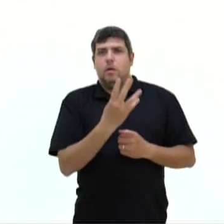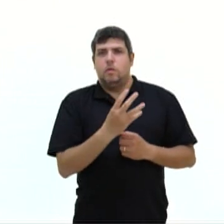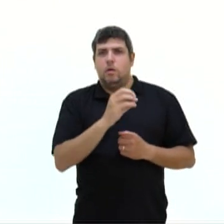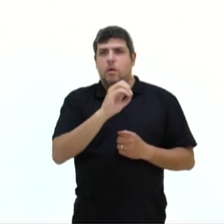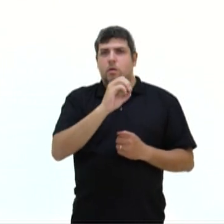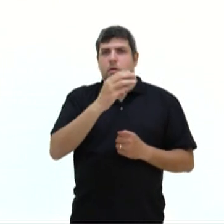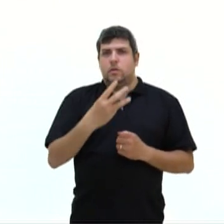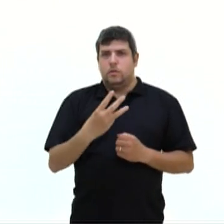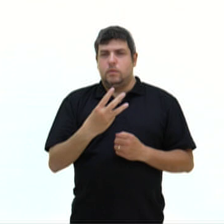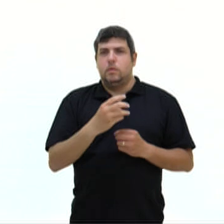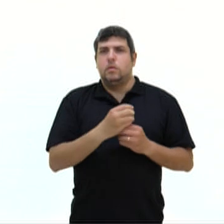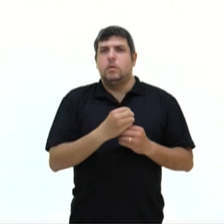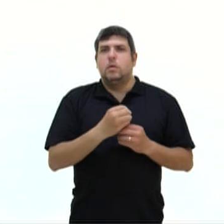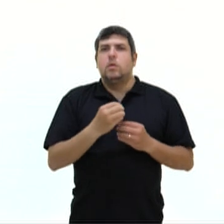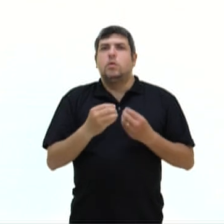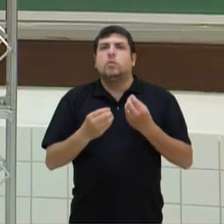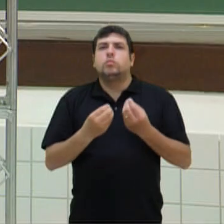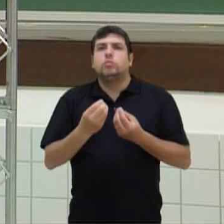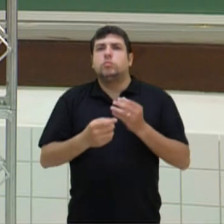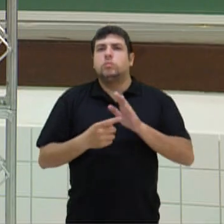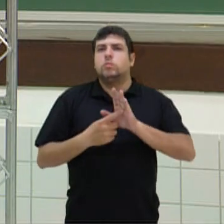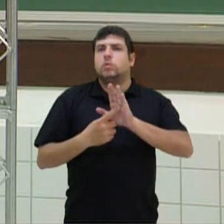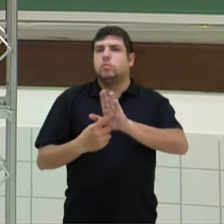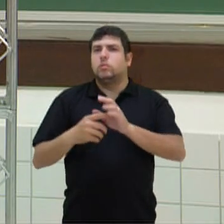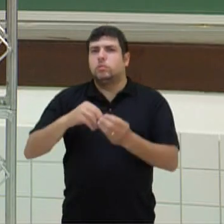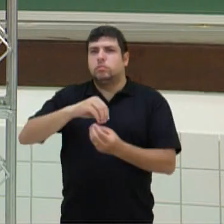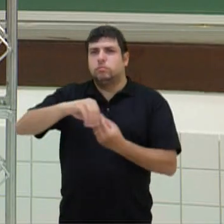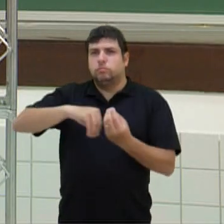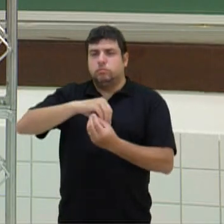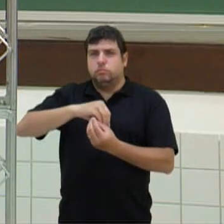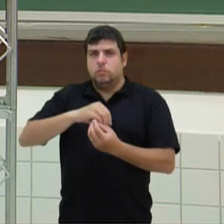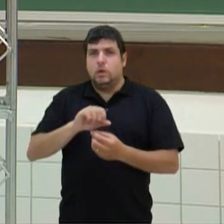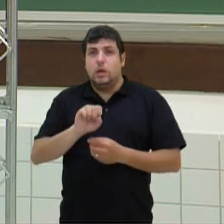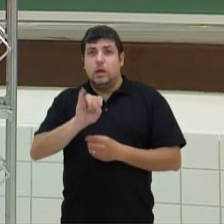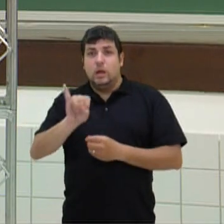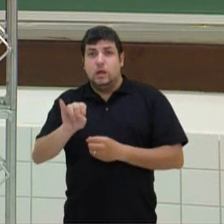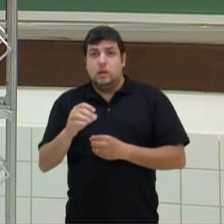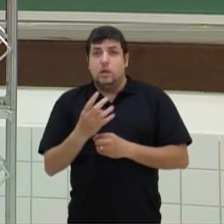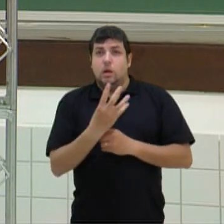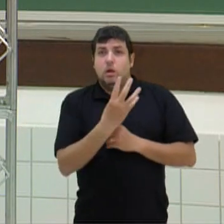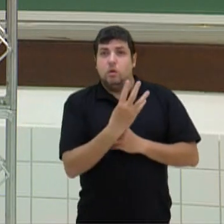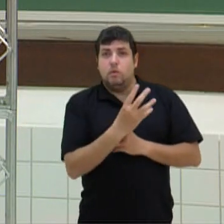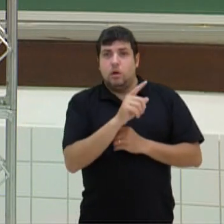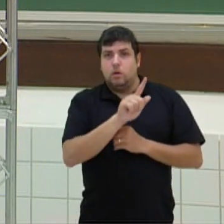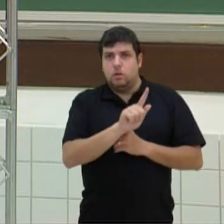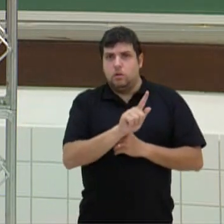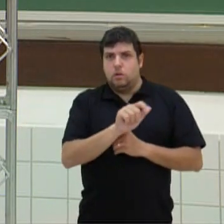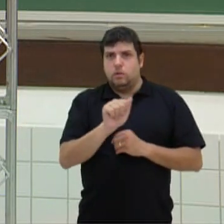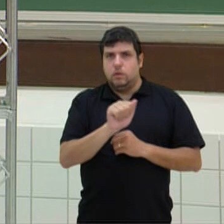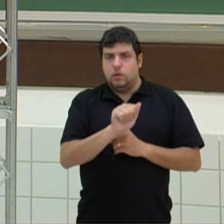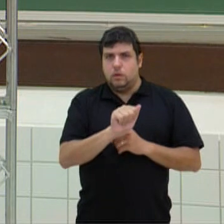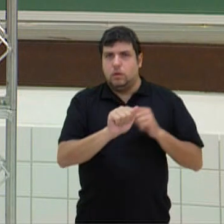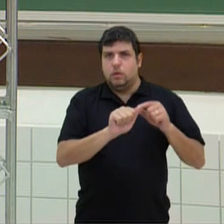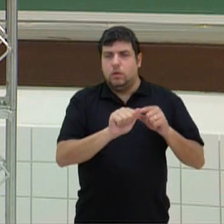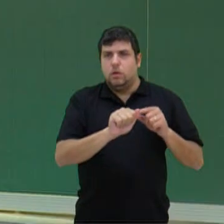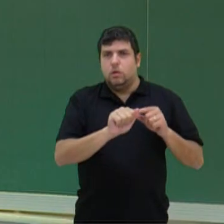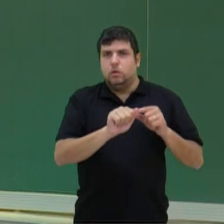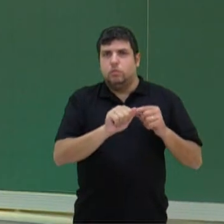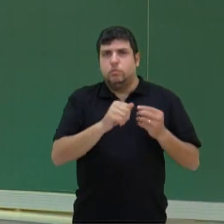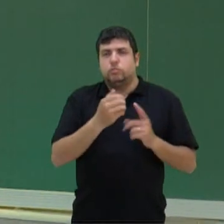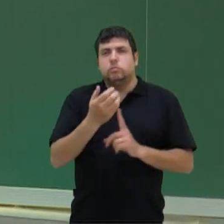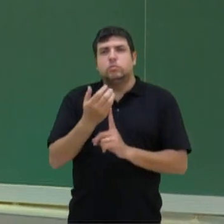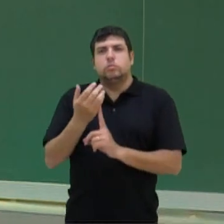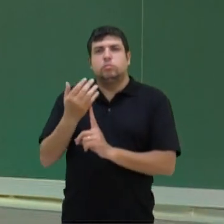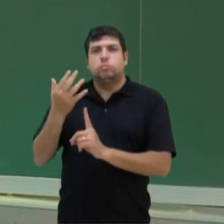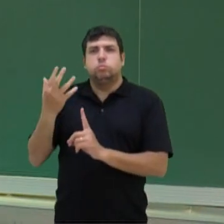amônio, conforme mostra a reação a seguir. Se 4 gramas do nitrato de amônio obtivemos 2 gramas de gás hilariante,